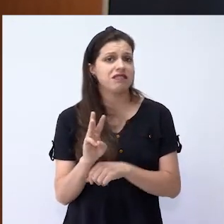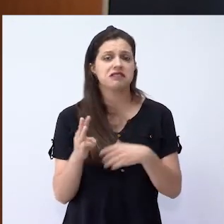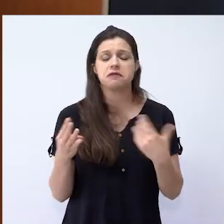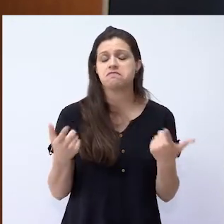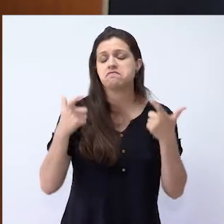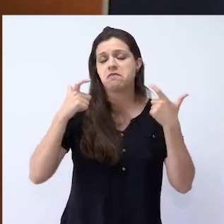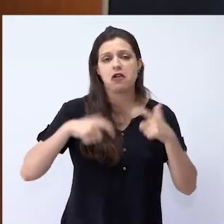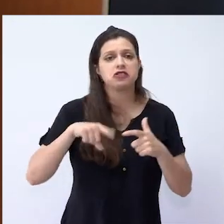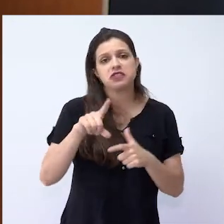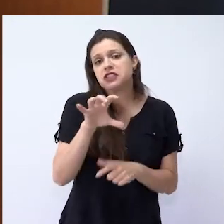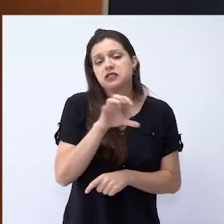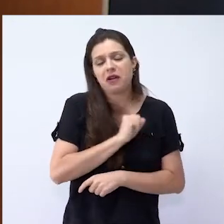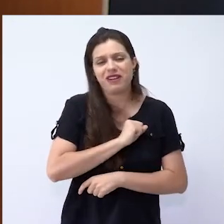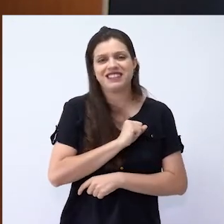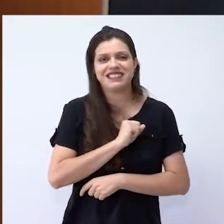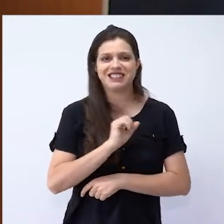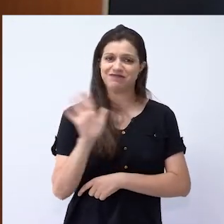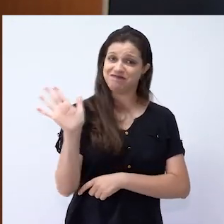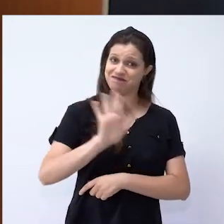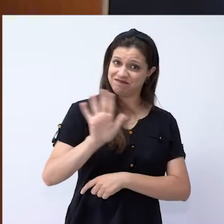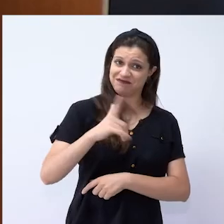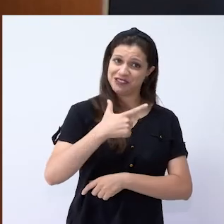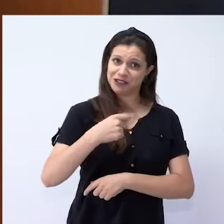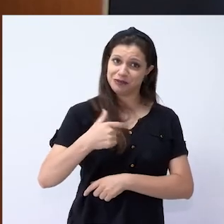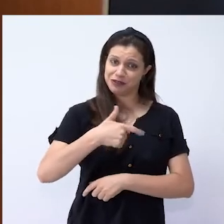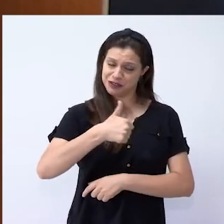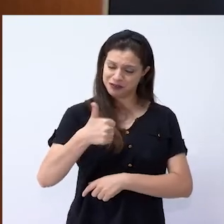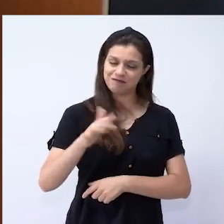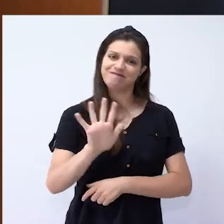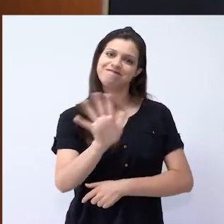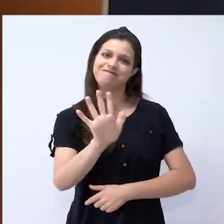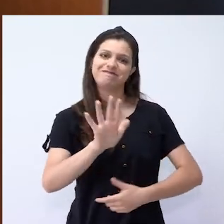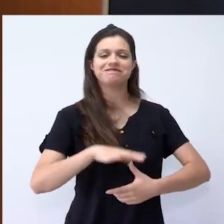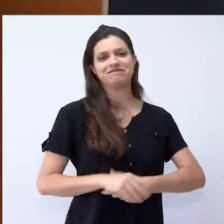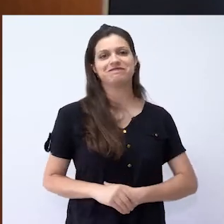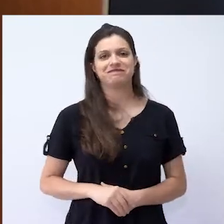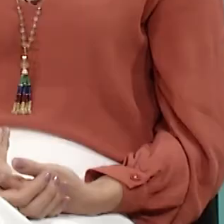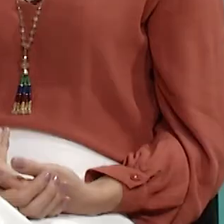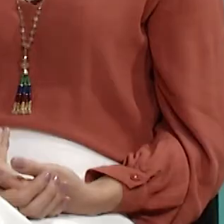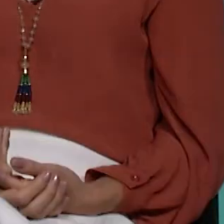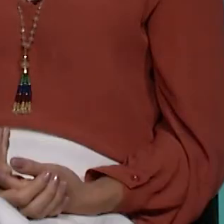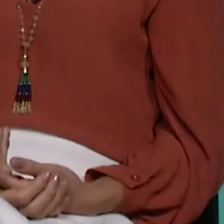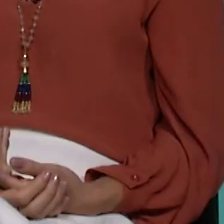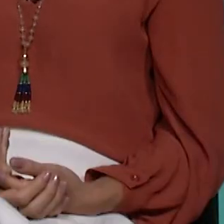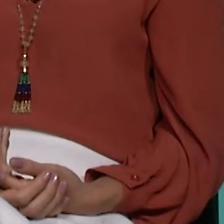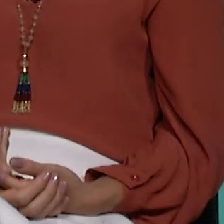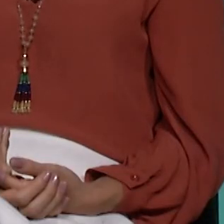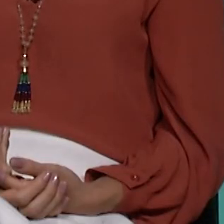Instagram, na rede social da sua preferência. A gente se vê em 2021. Até lá!